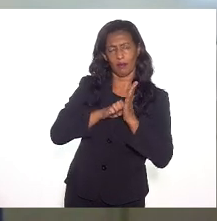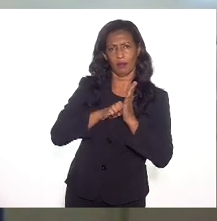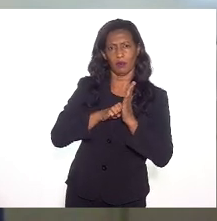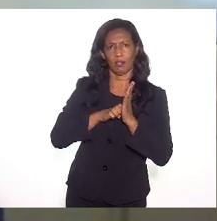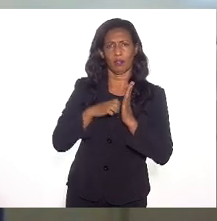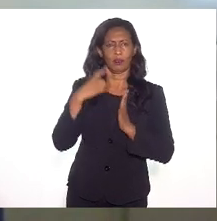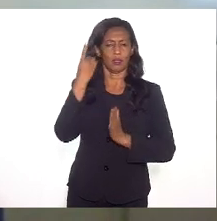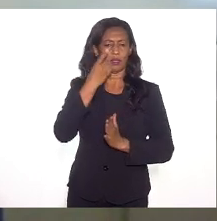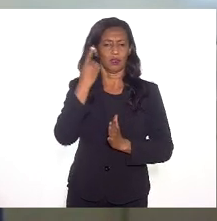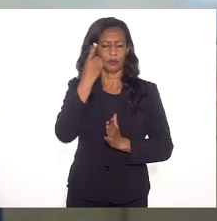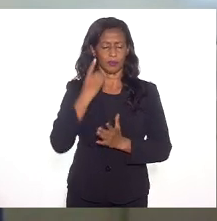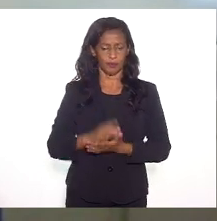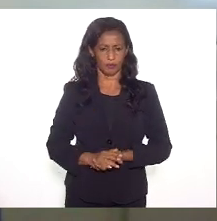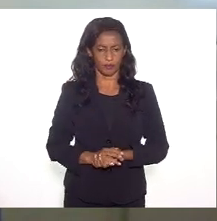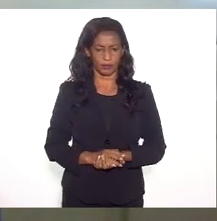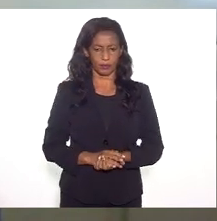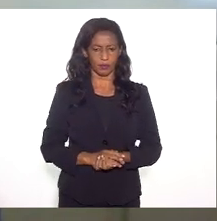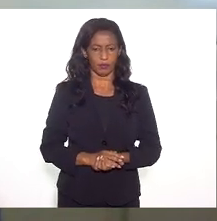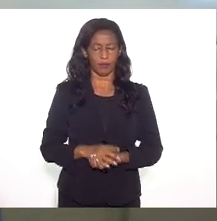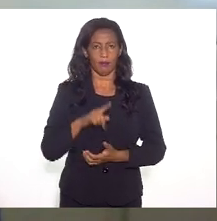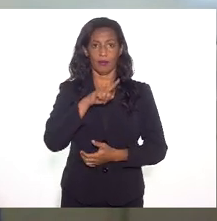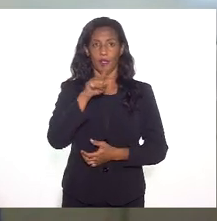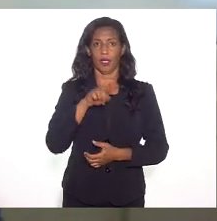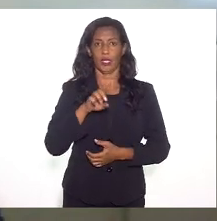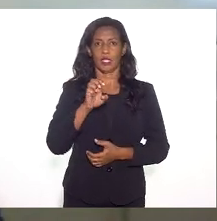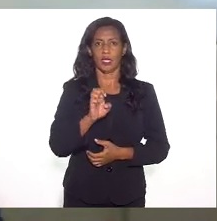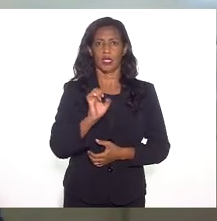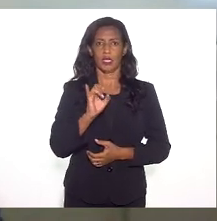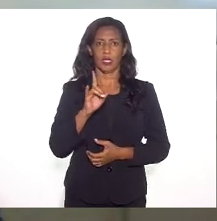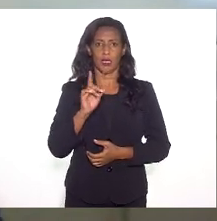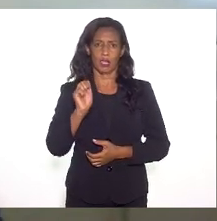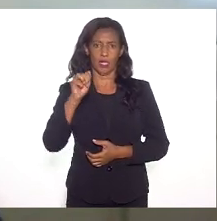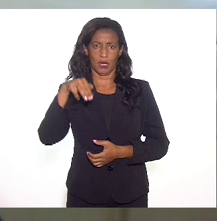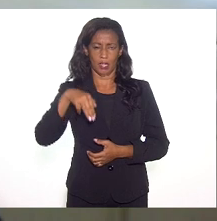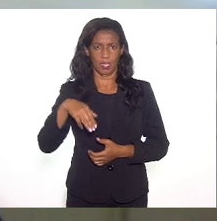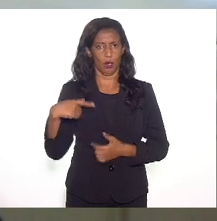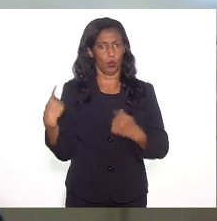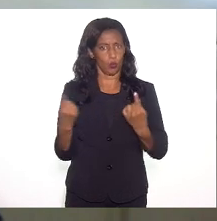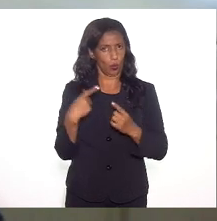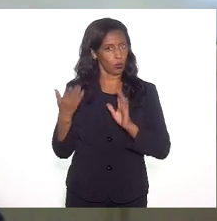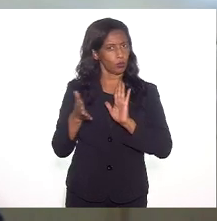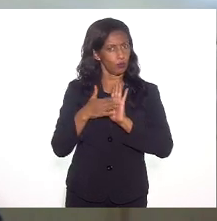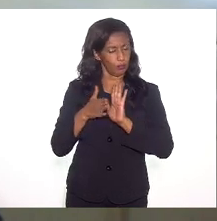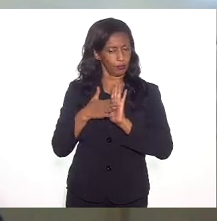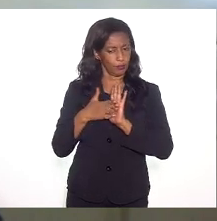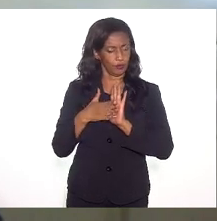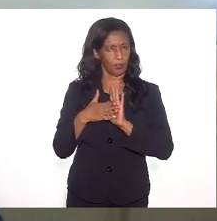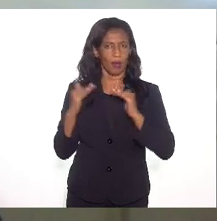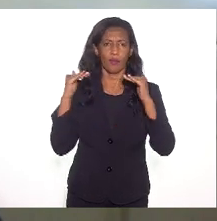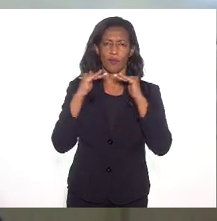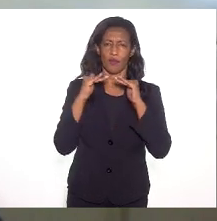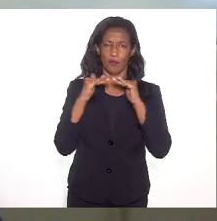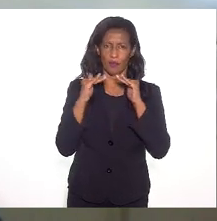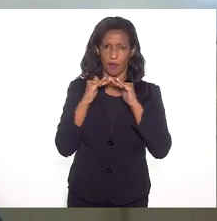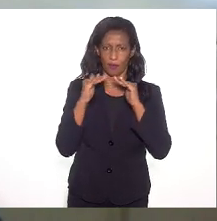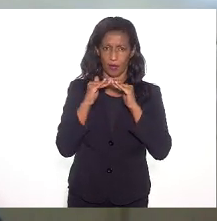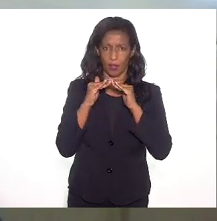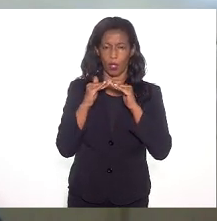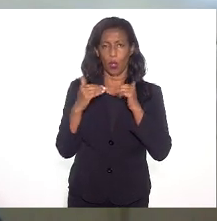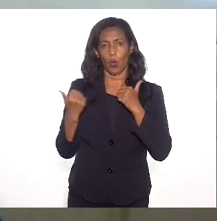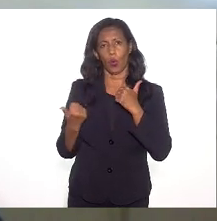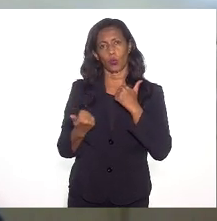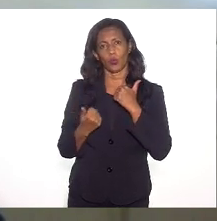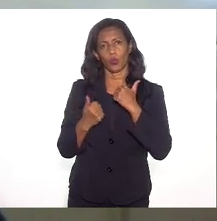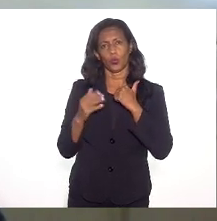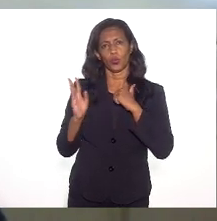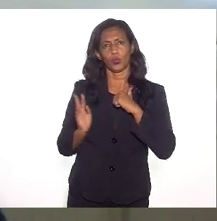da deputada Zeida. O nosso parecer é favorável com subemenda,